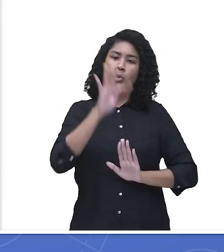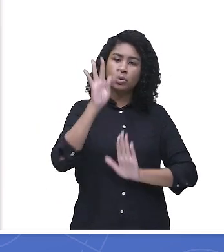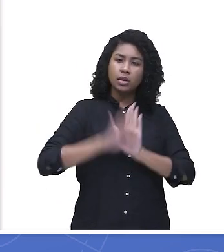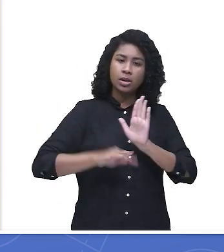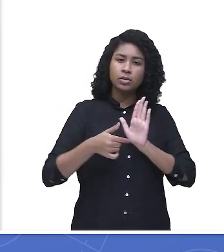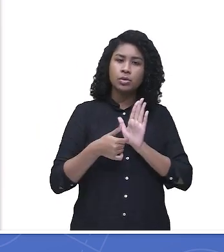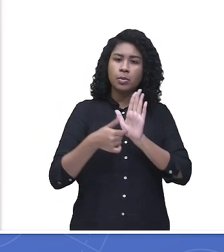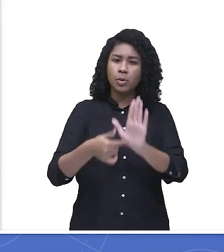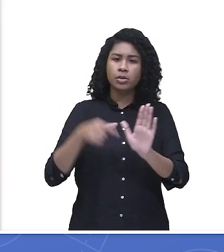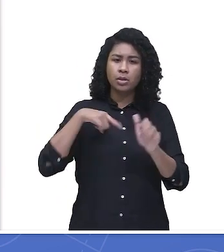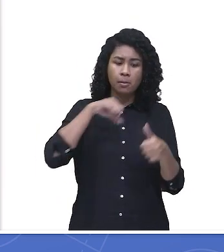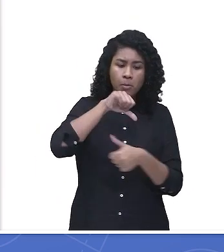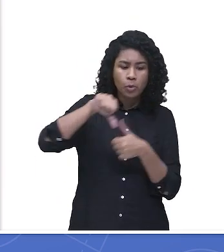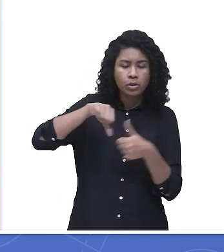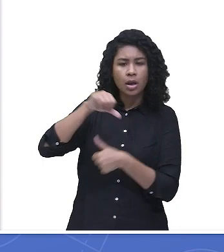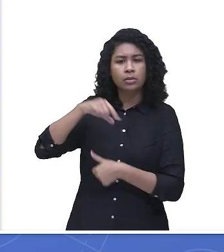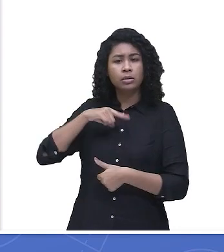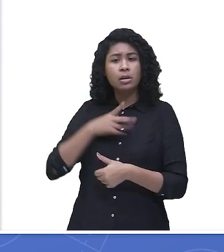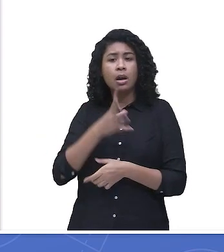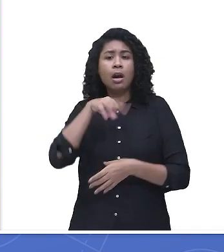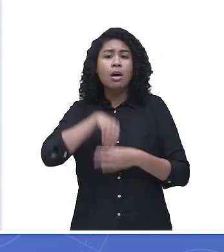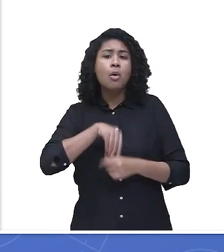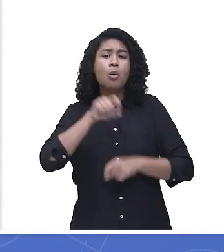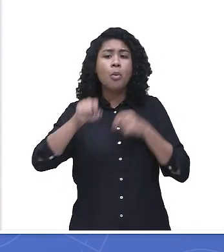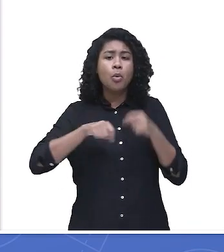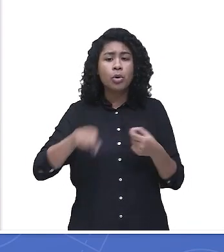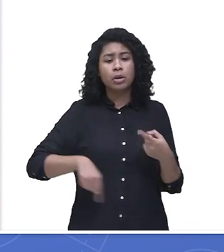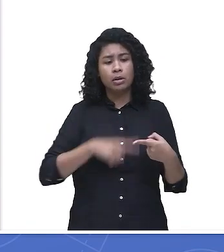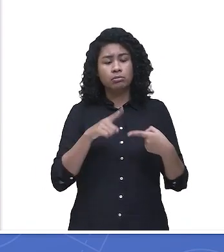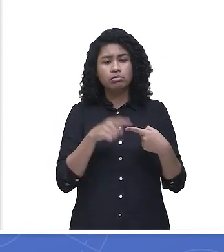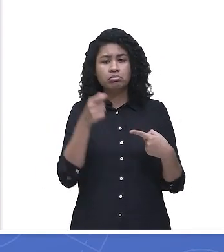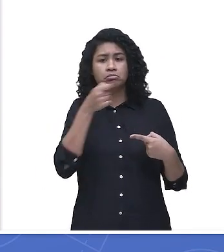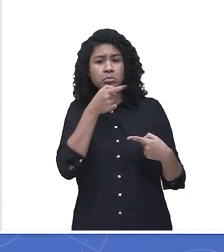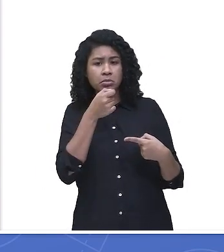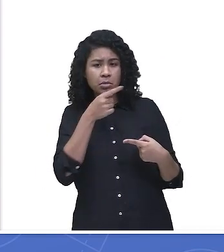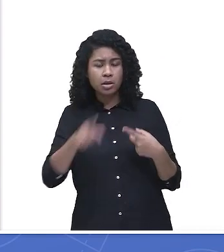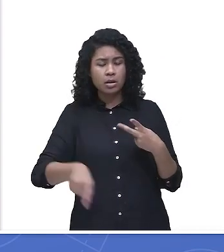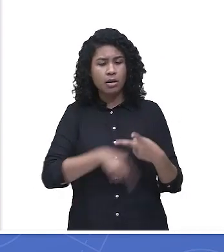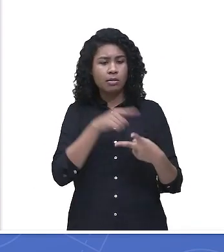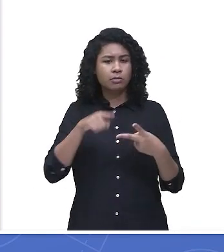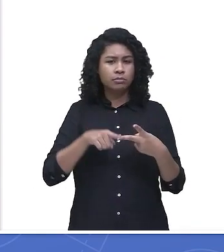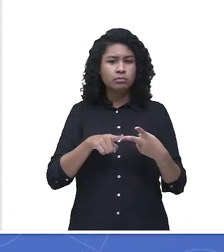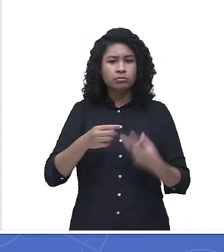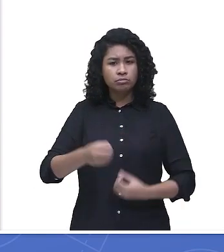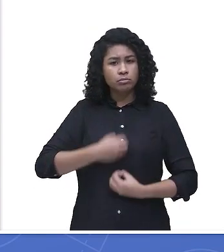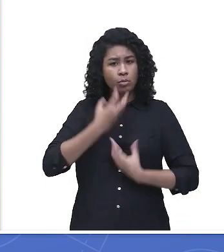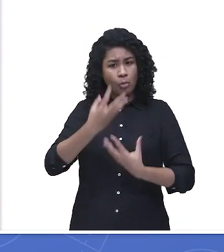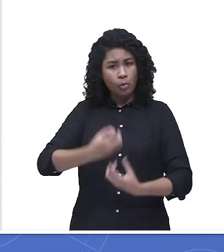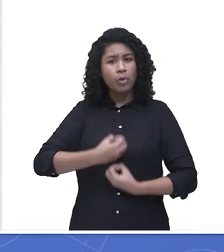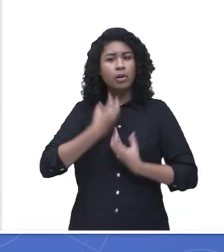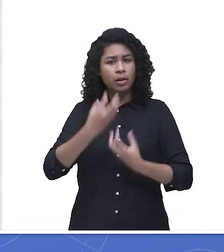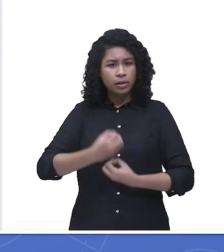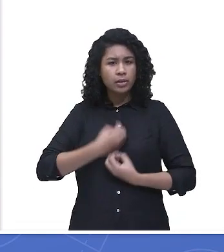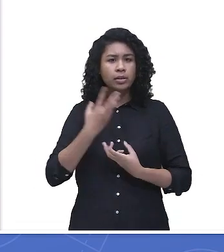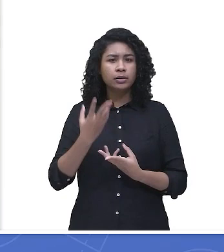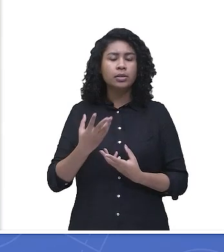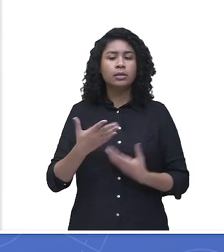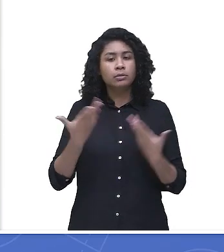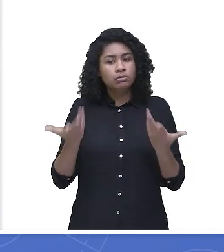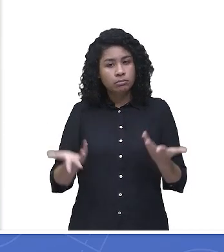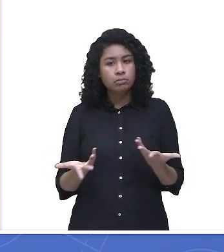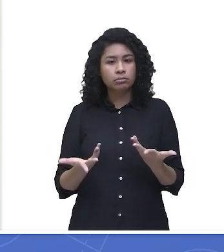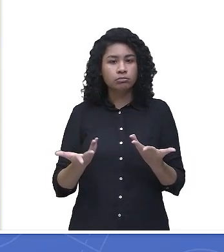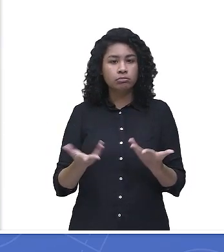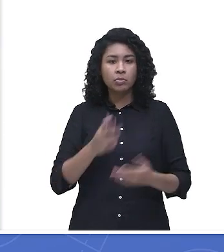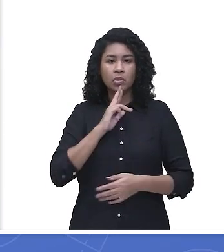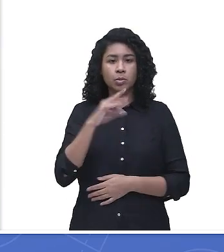gente percebe o humor, percebe a forma poética como um dos personagens se refere à esposa que já partiu, então a alternativa